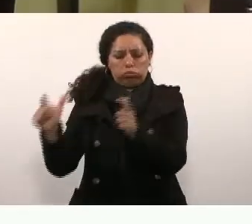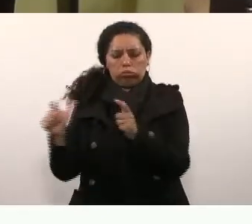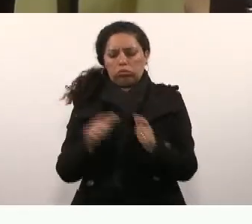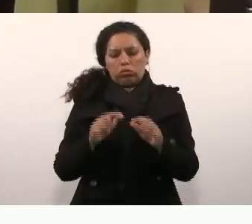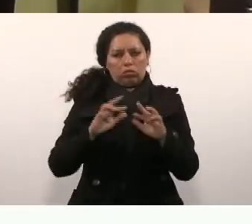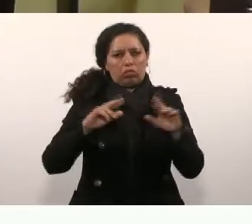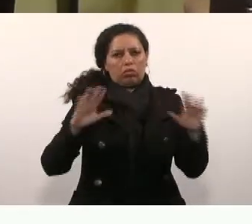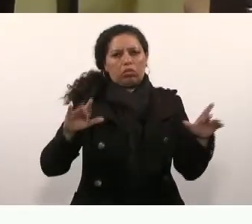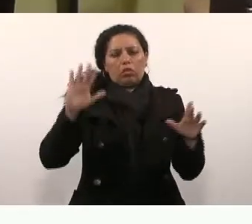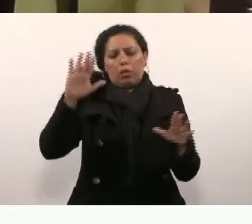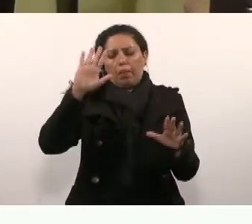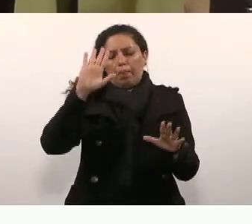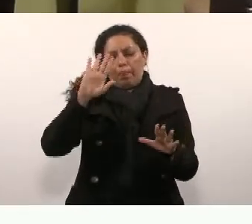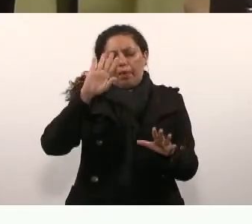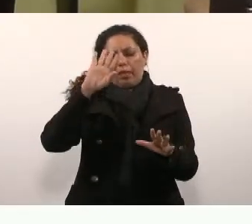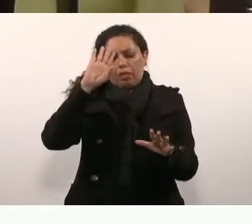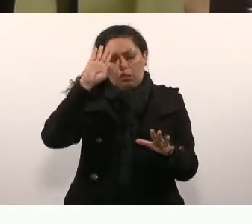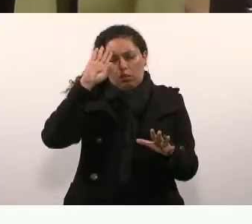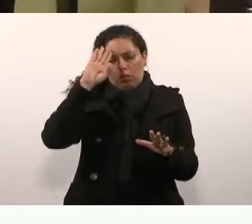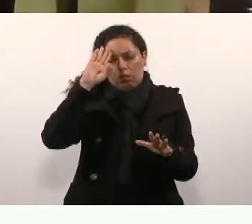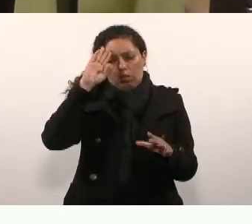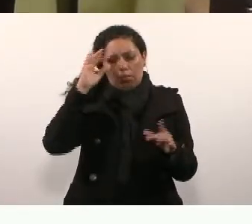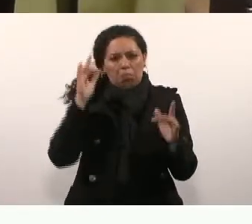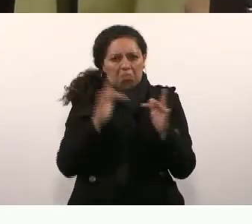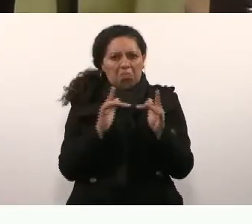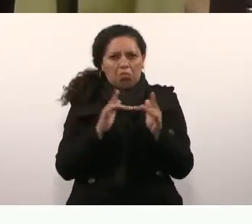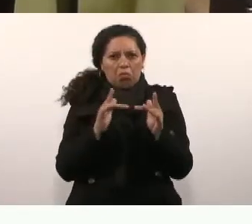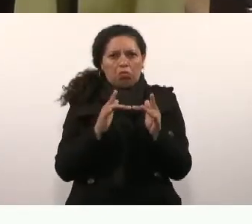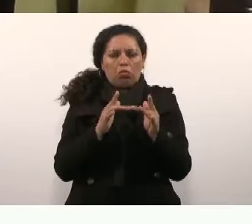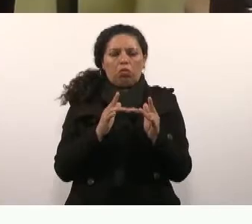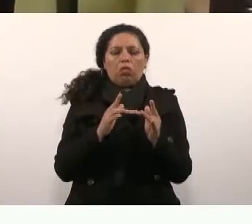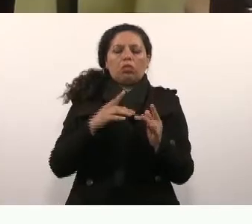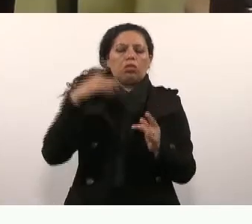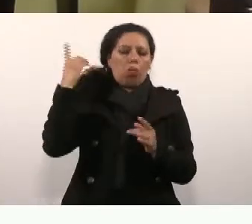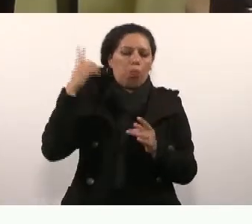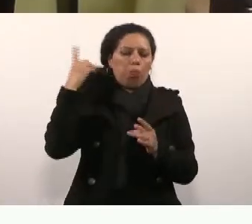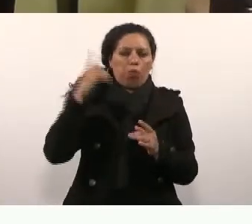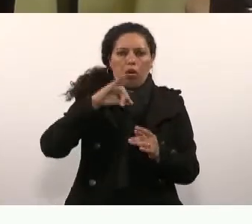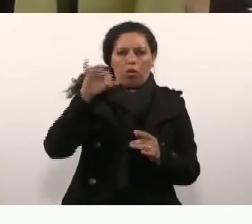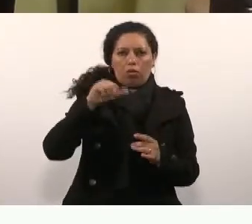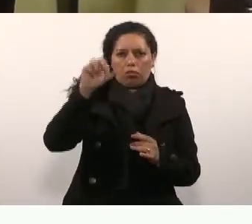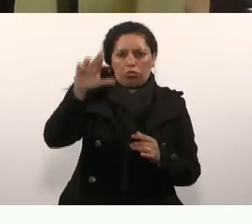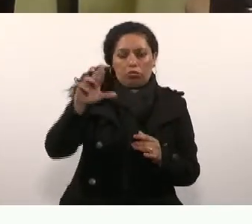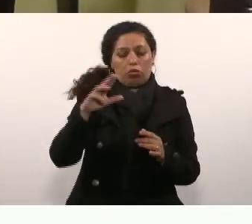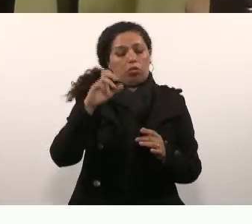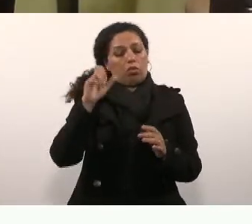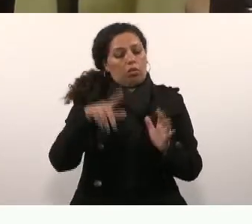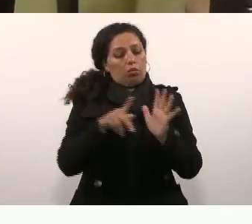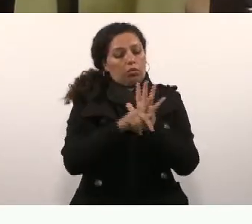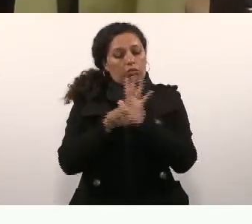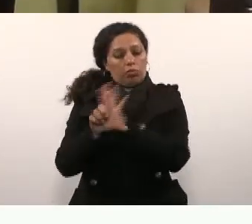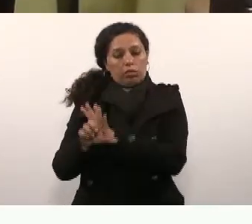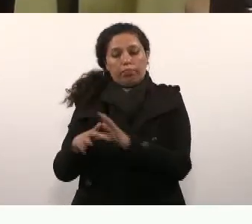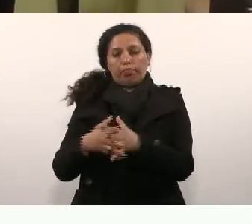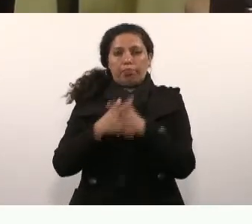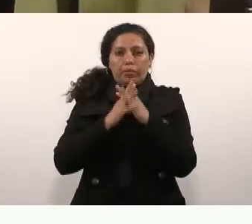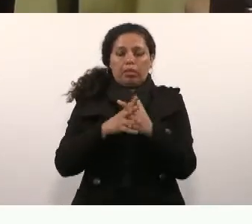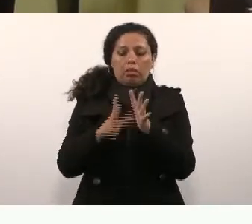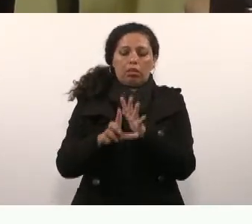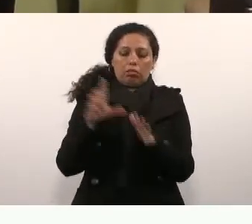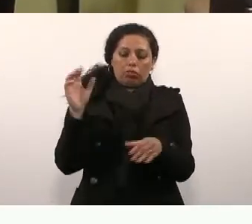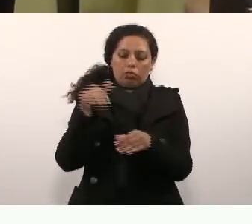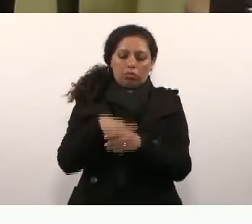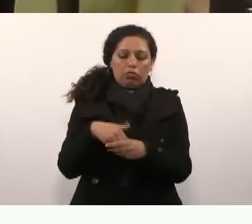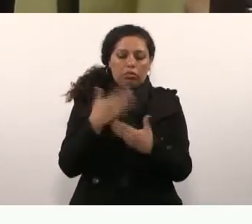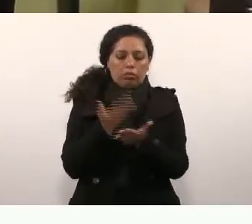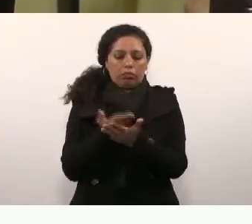estou de acordo com o que o deputado Jair falou. Acho que é um projeto que a gente precisa, antes de votar aqui, estudar